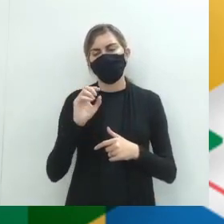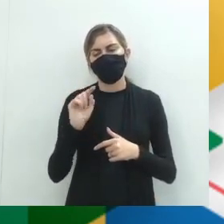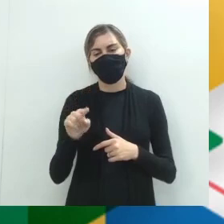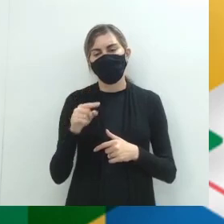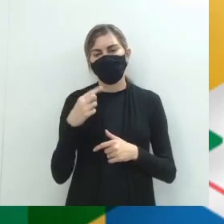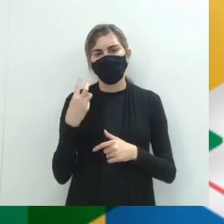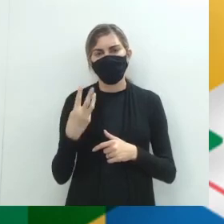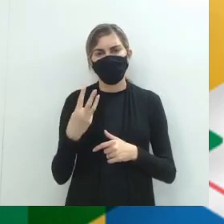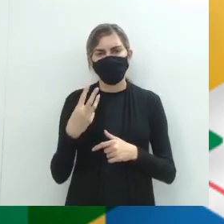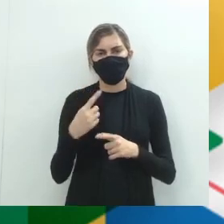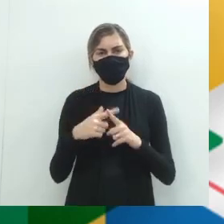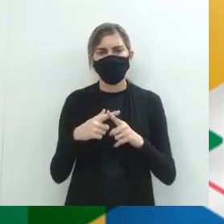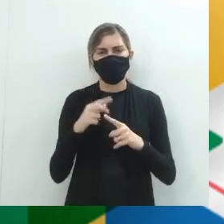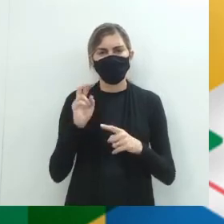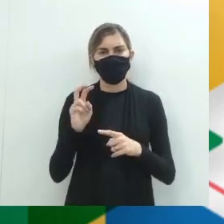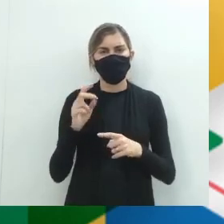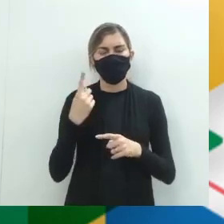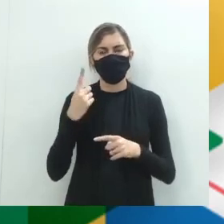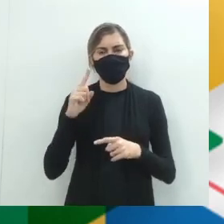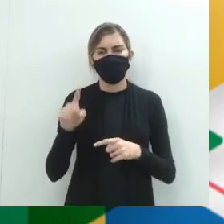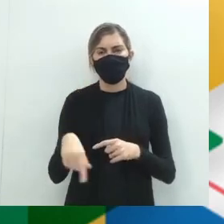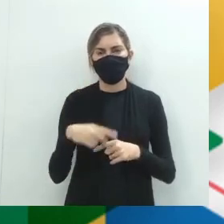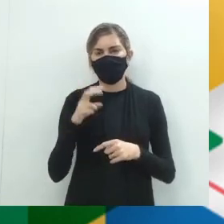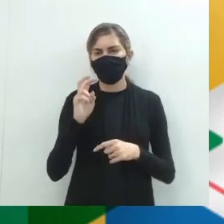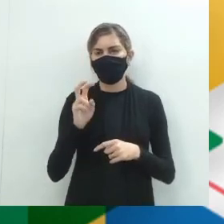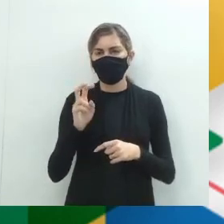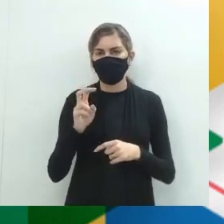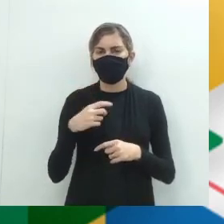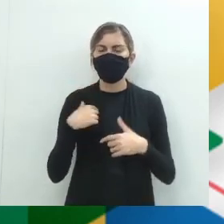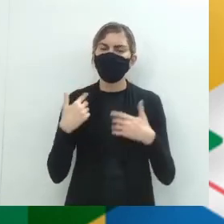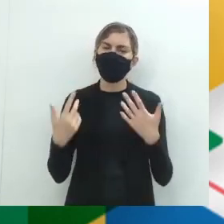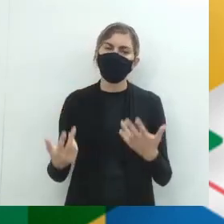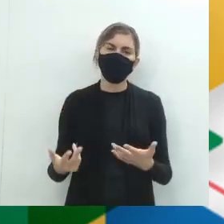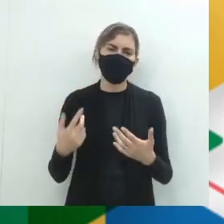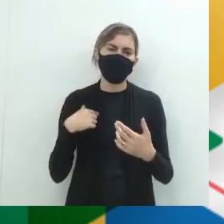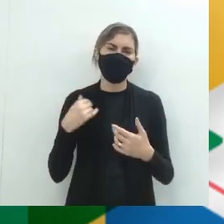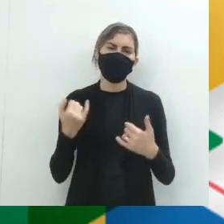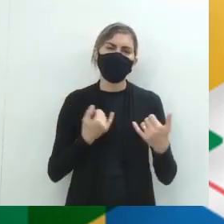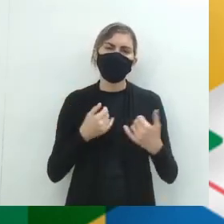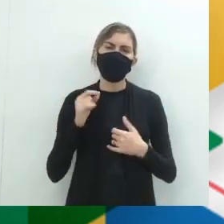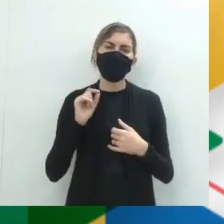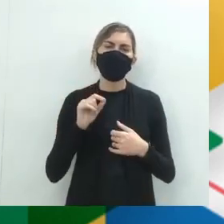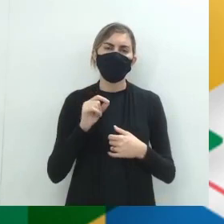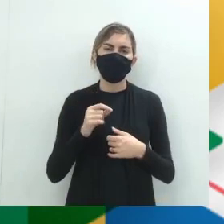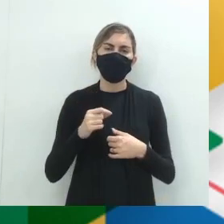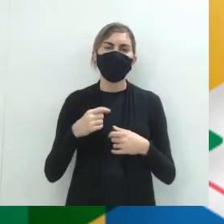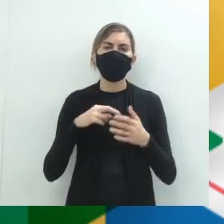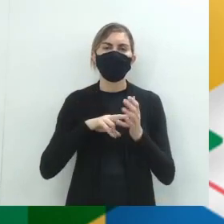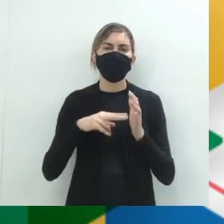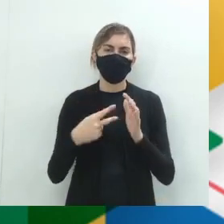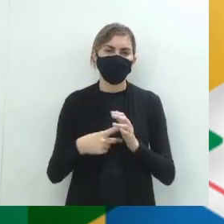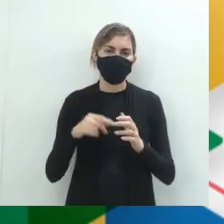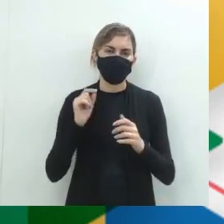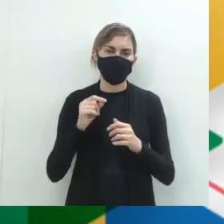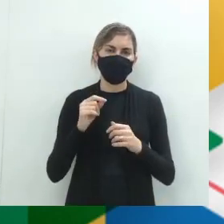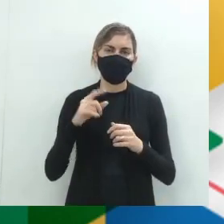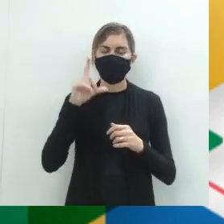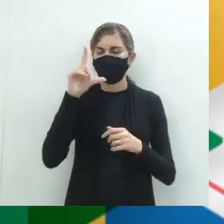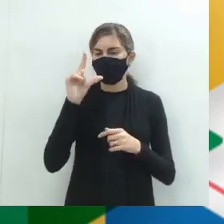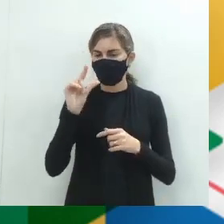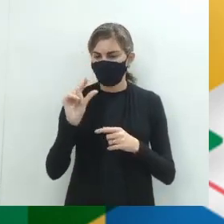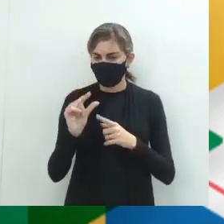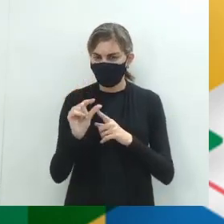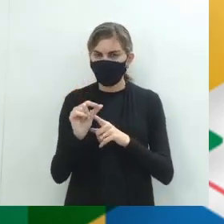0,3 vezes 5 é 1,5. Ei, Nogueira, o que é que isso quer dizer? Isso quer dizer que uma